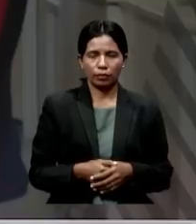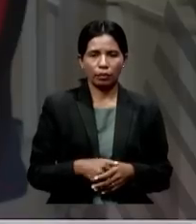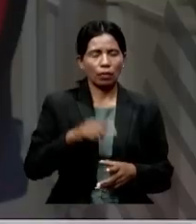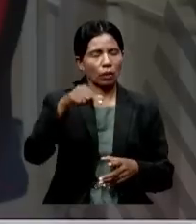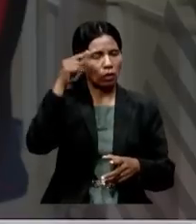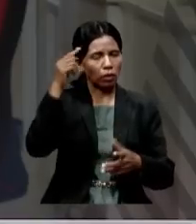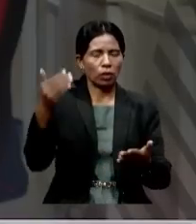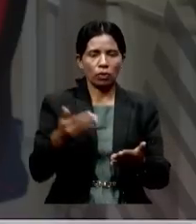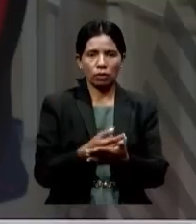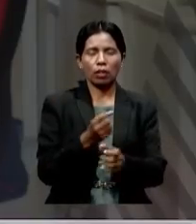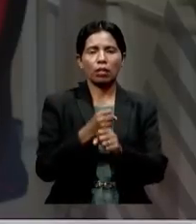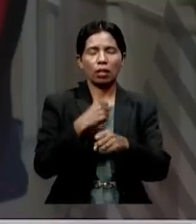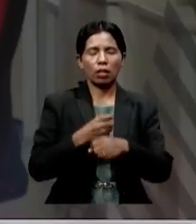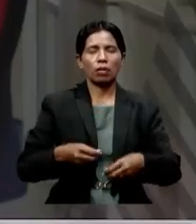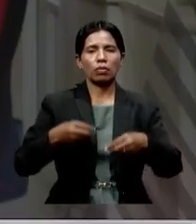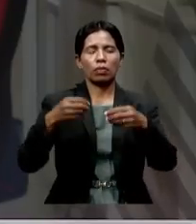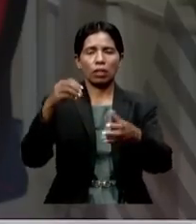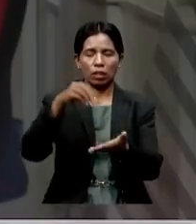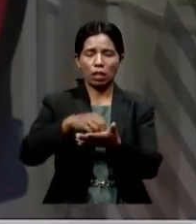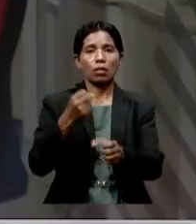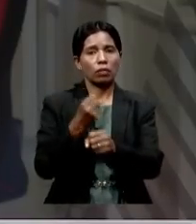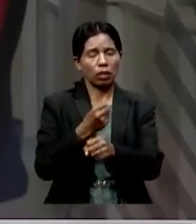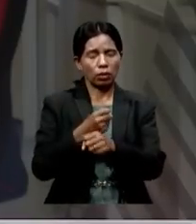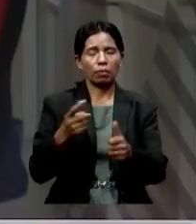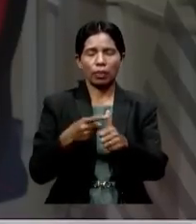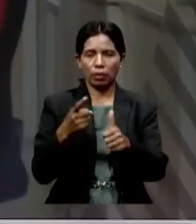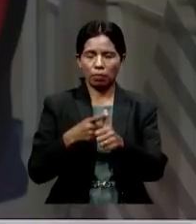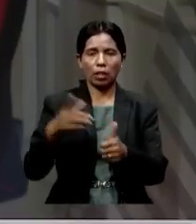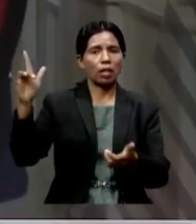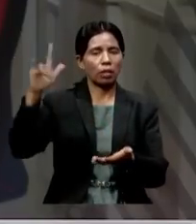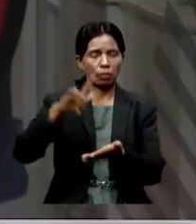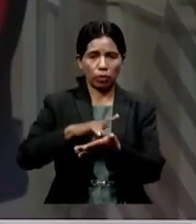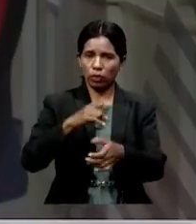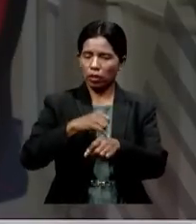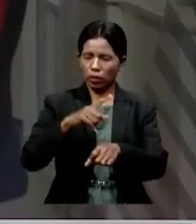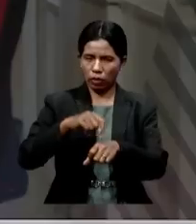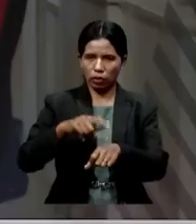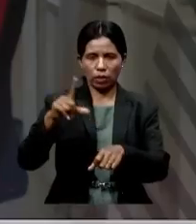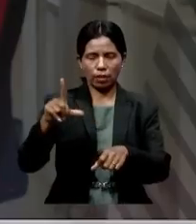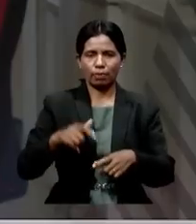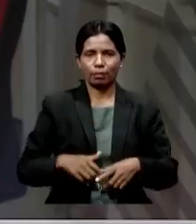Governo Fong maksai halo lansamento fatuk dahuluk ba konstrusaun aeroportu internasional Nicolau Lobato.